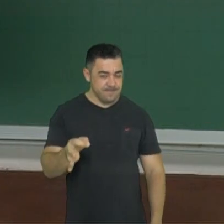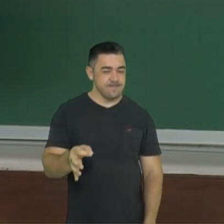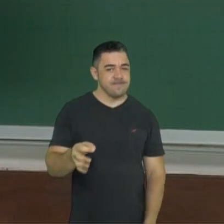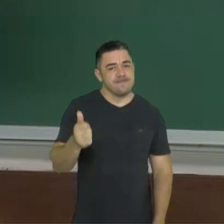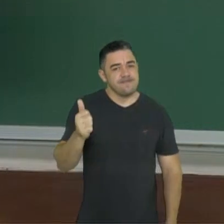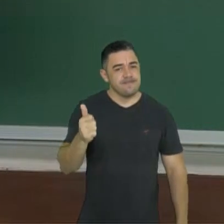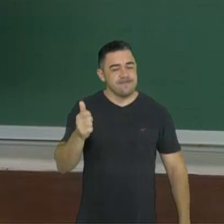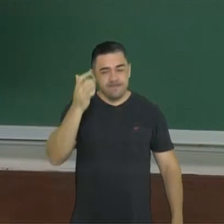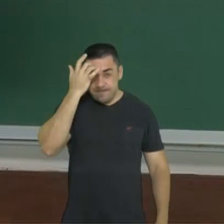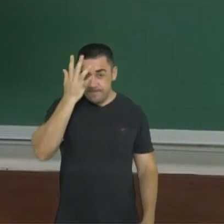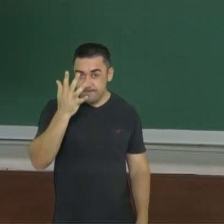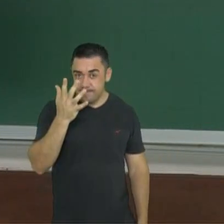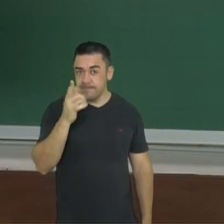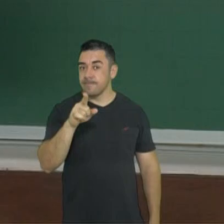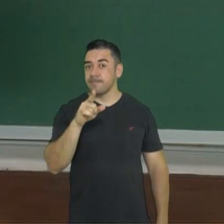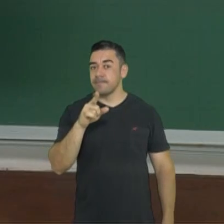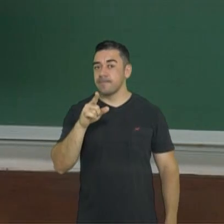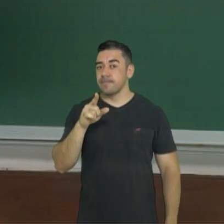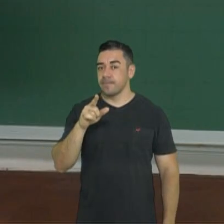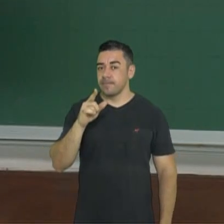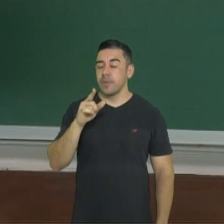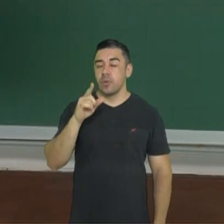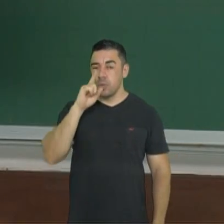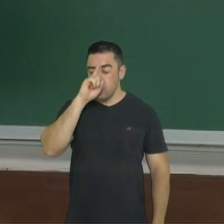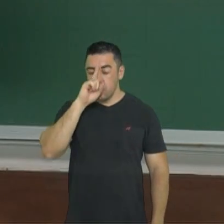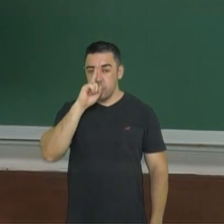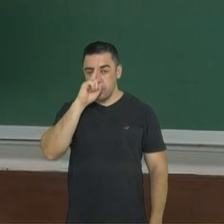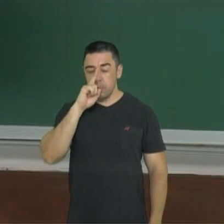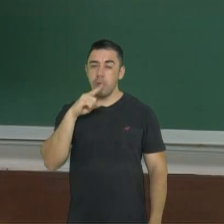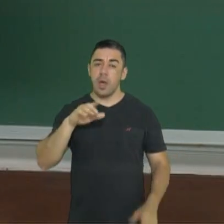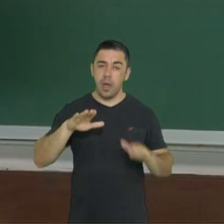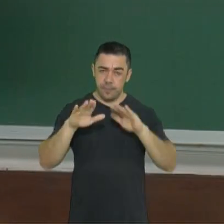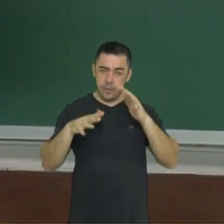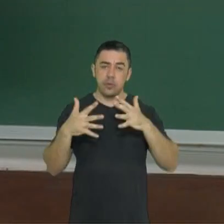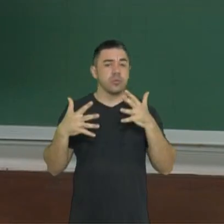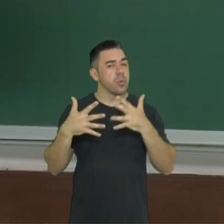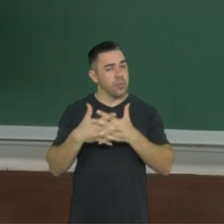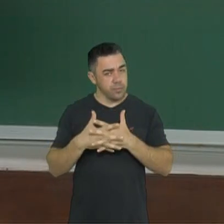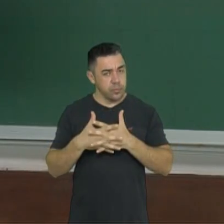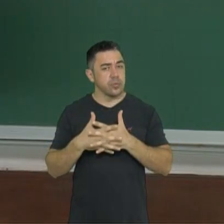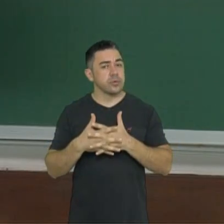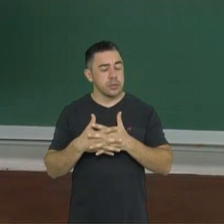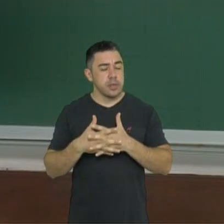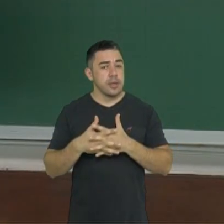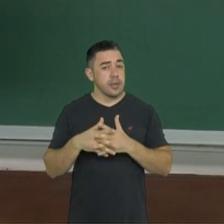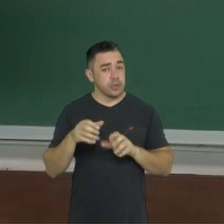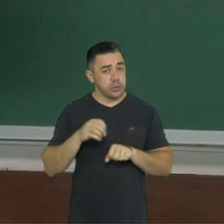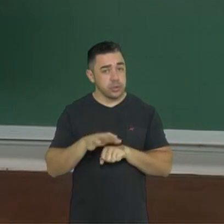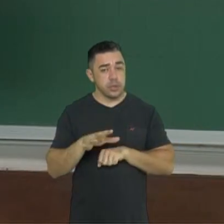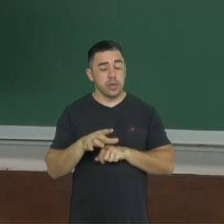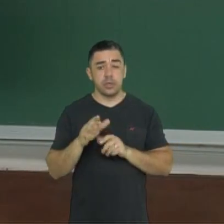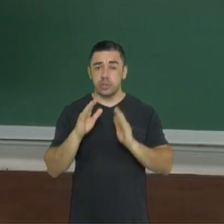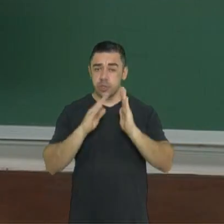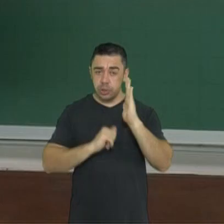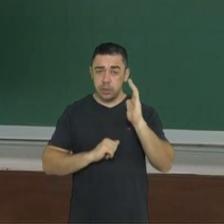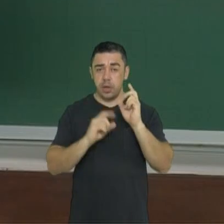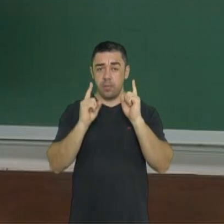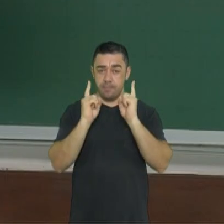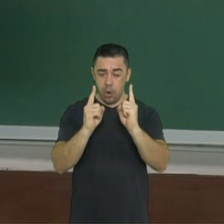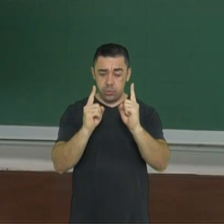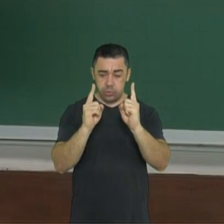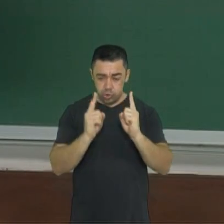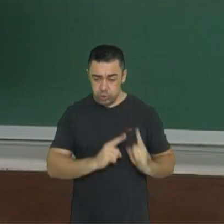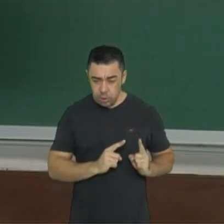fácil Cuidado hein não vai a gente acaba se confundindo um pouquinho aí dá uma dica tiro